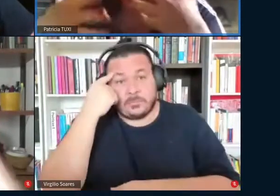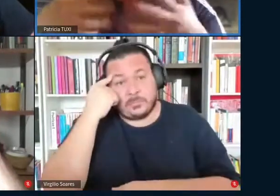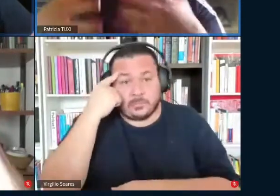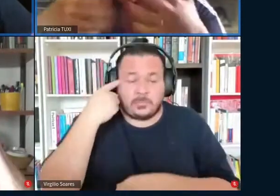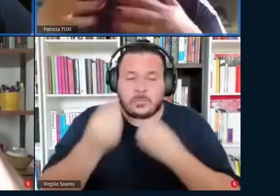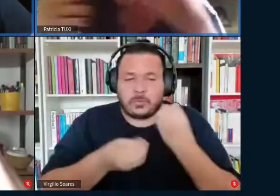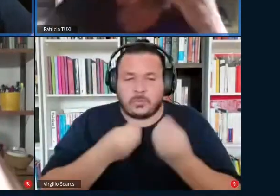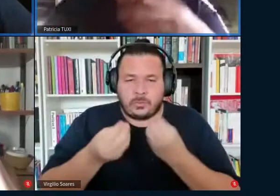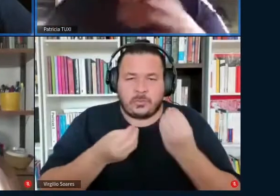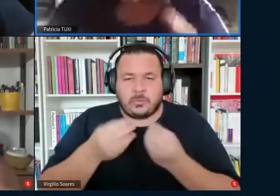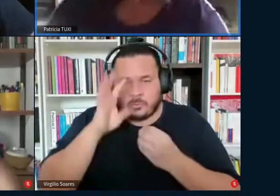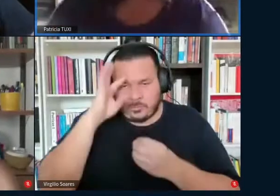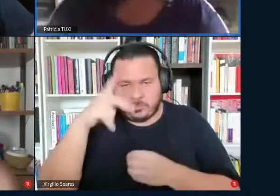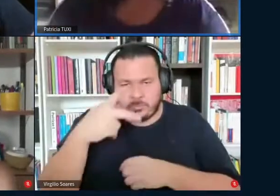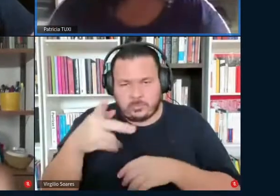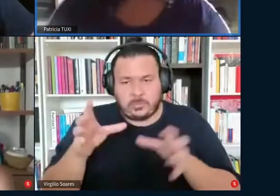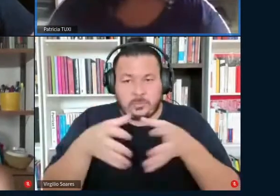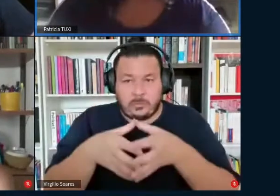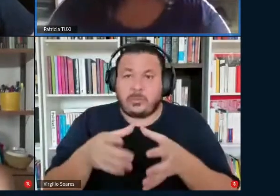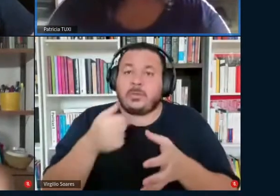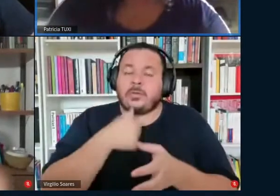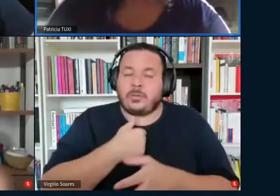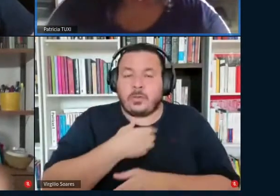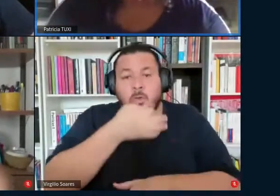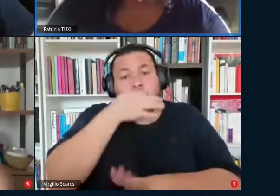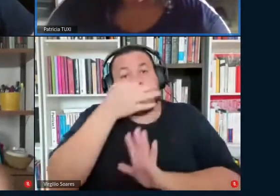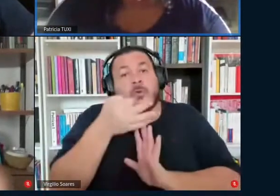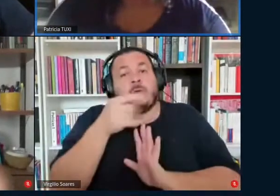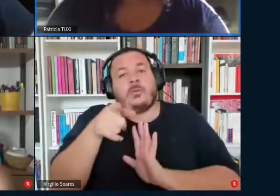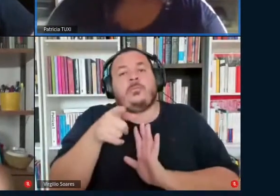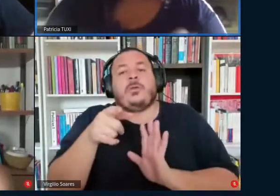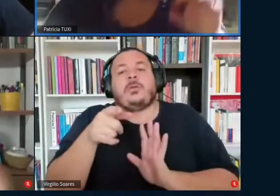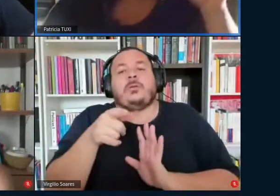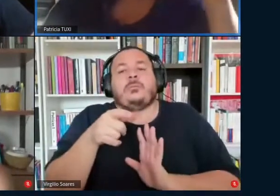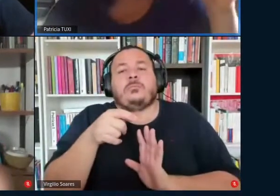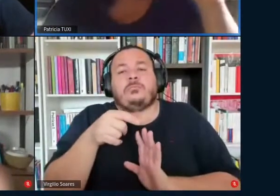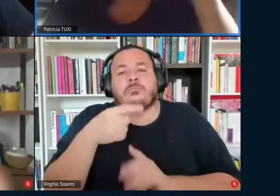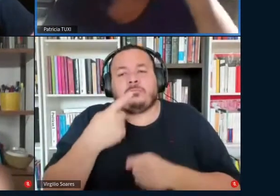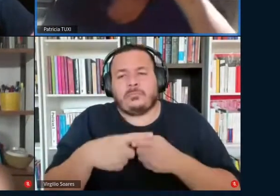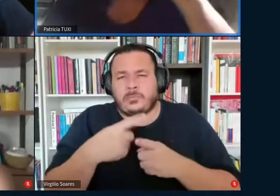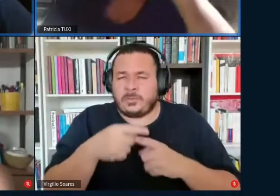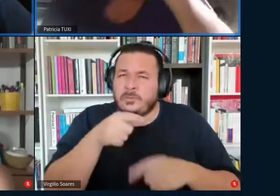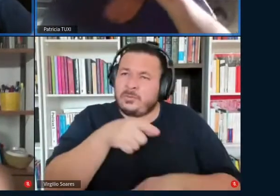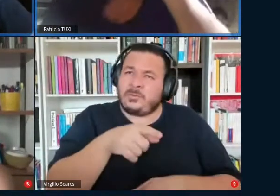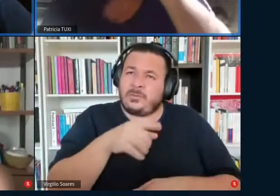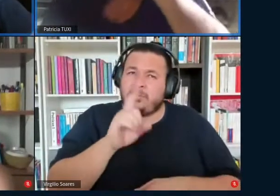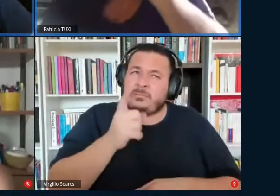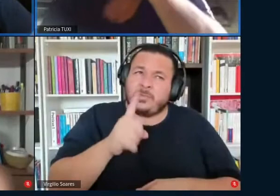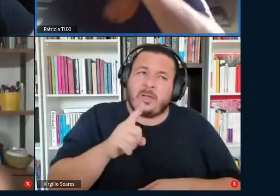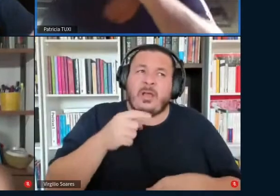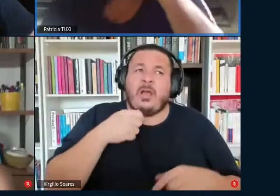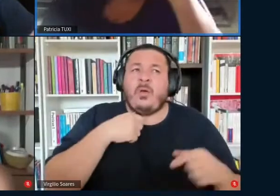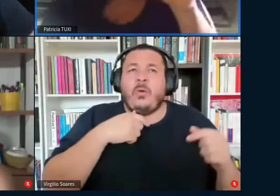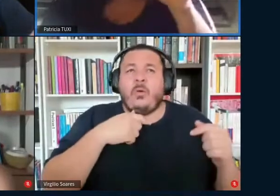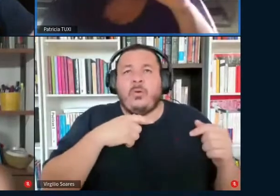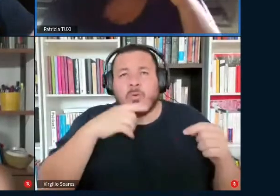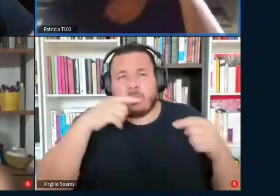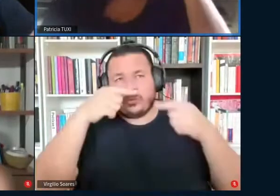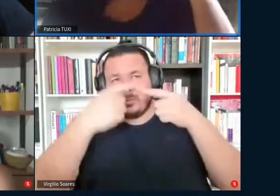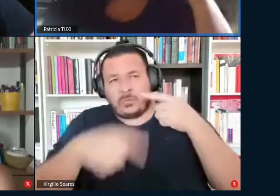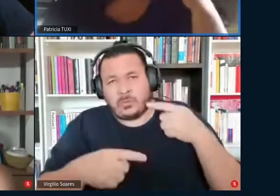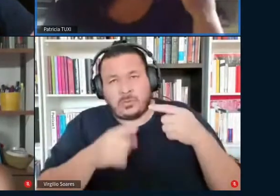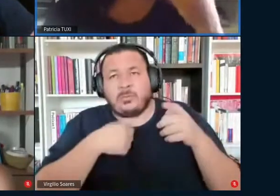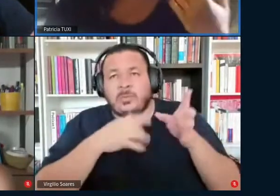isso funciona no de vocês. É só uma sugestão mesmo, que eu acho que como aquela letra ficou assim, não discordamos nada, deixamos como da